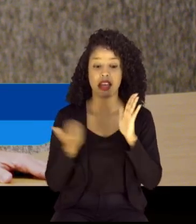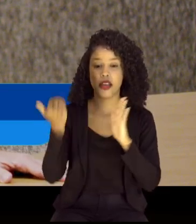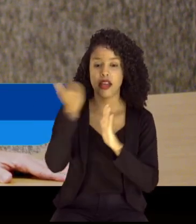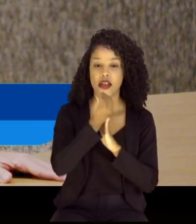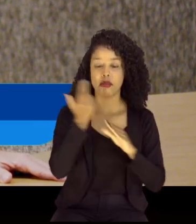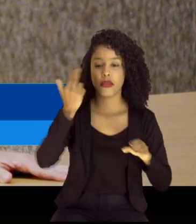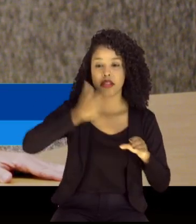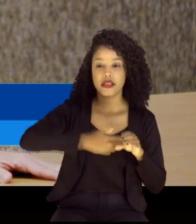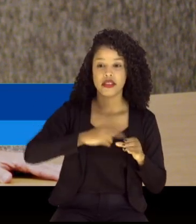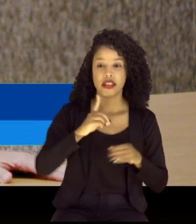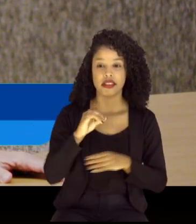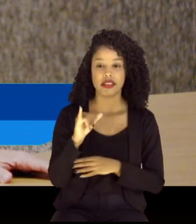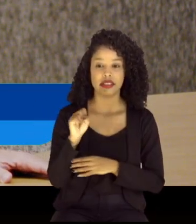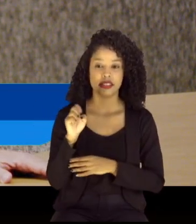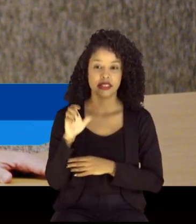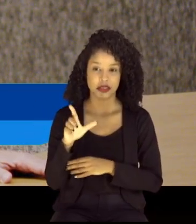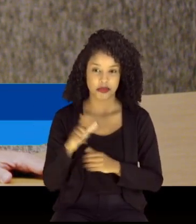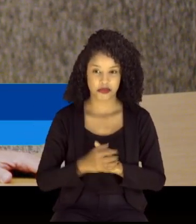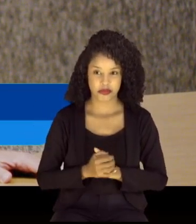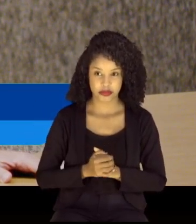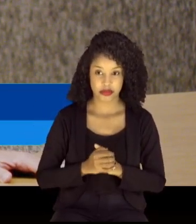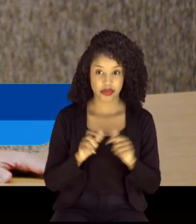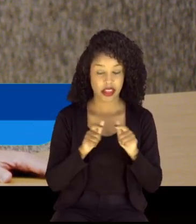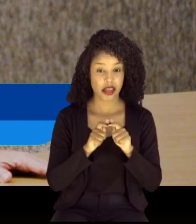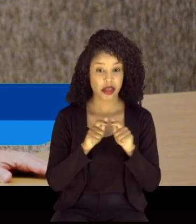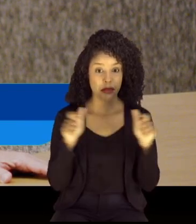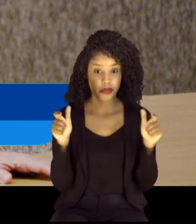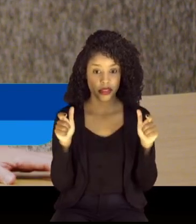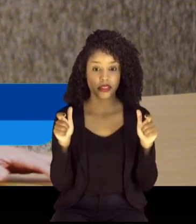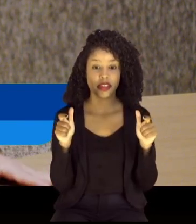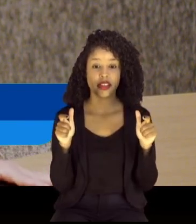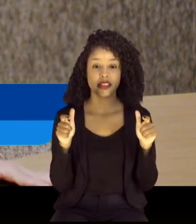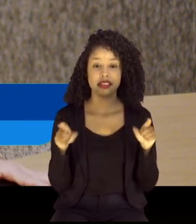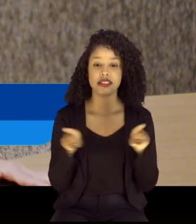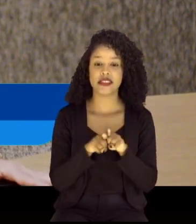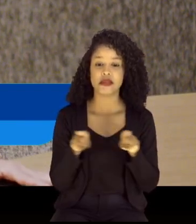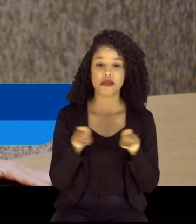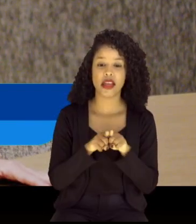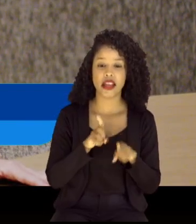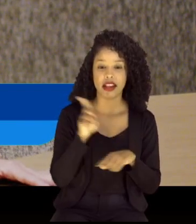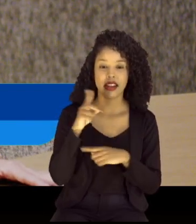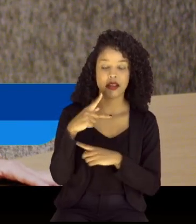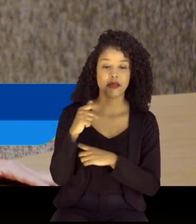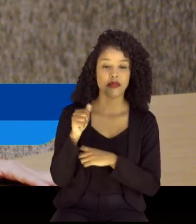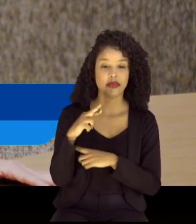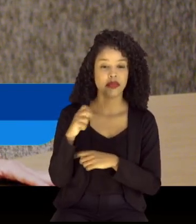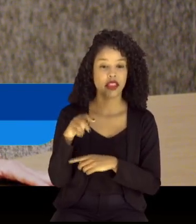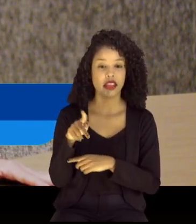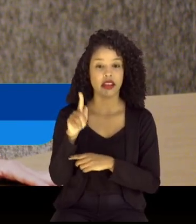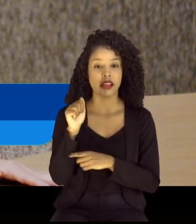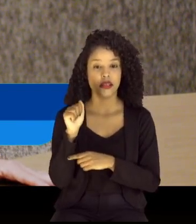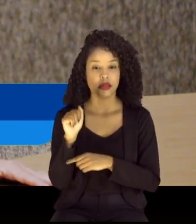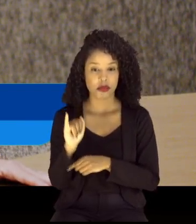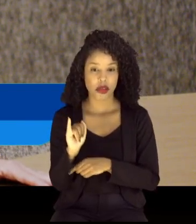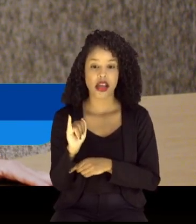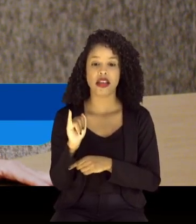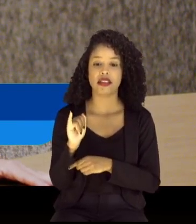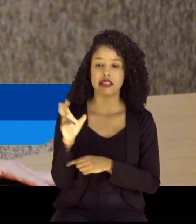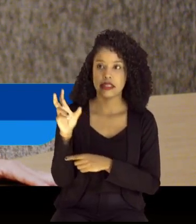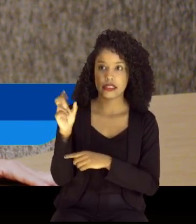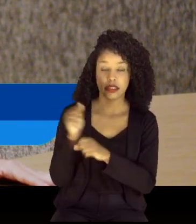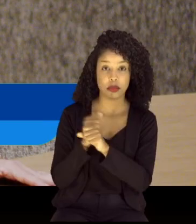diesel. Aumentando o diesel e o Paraguai encerra os 50